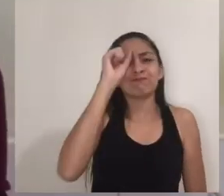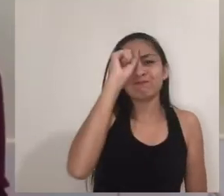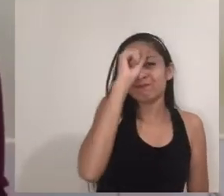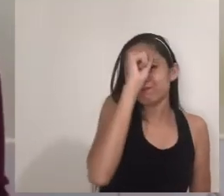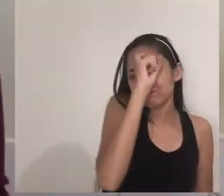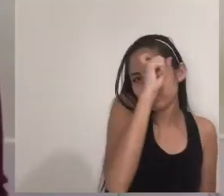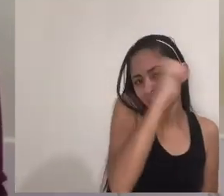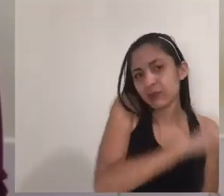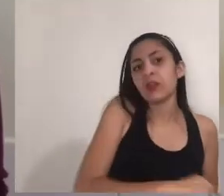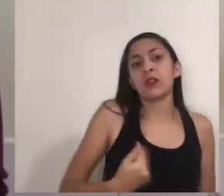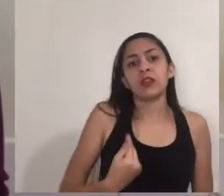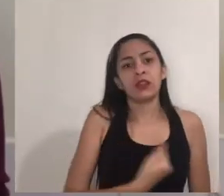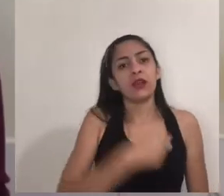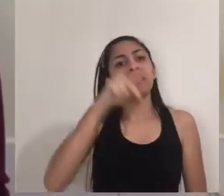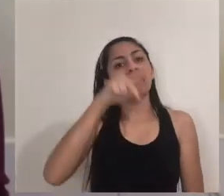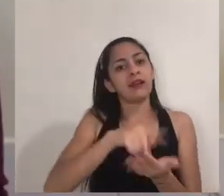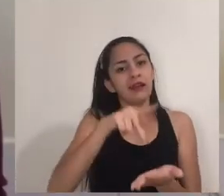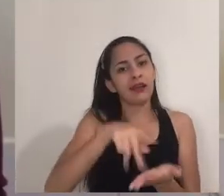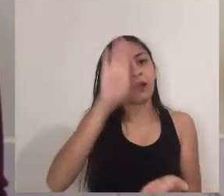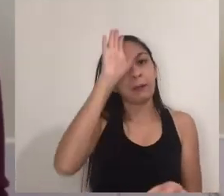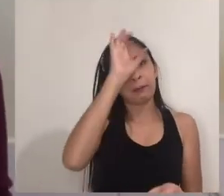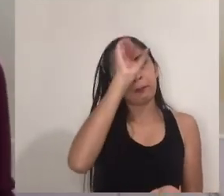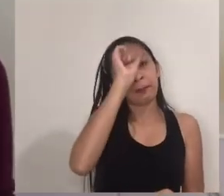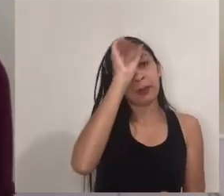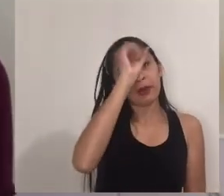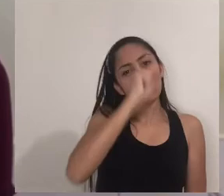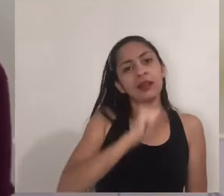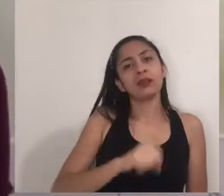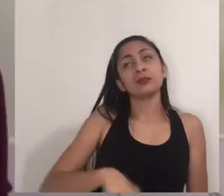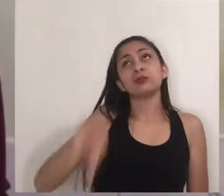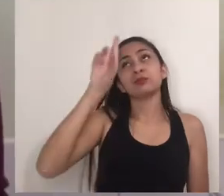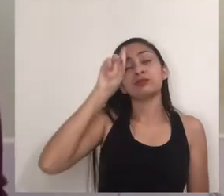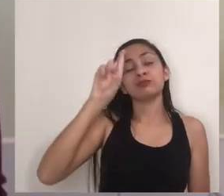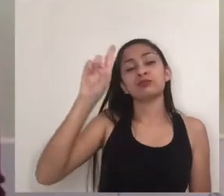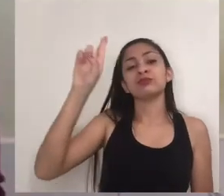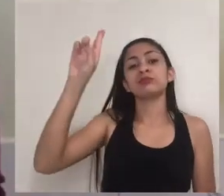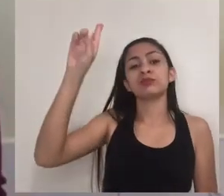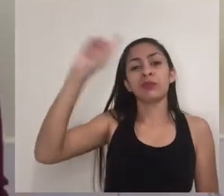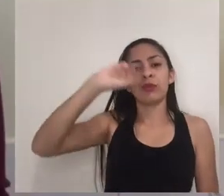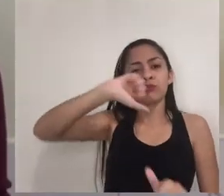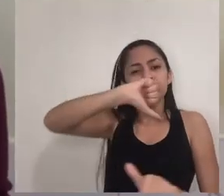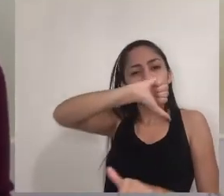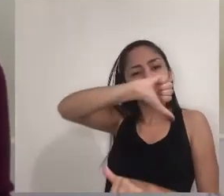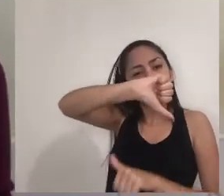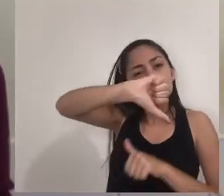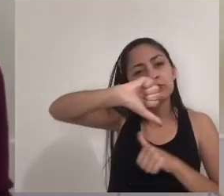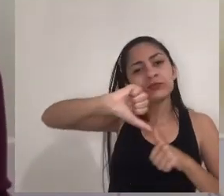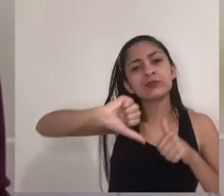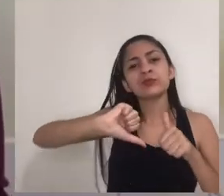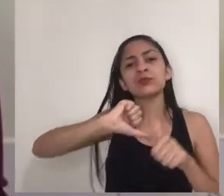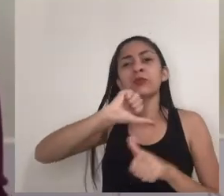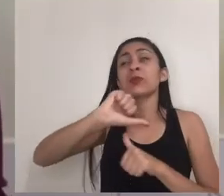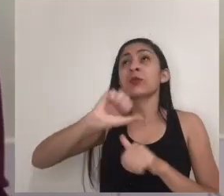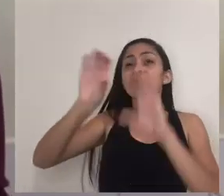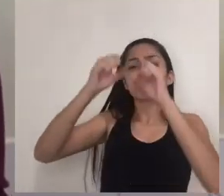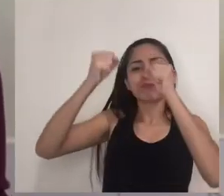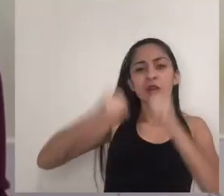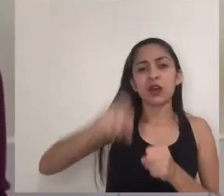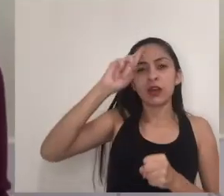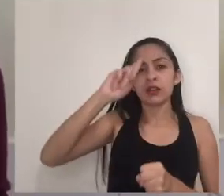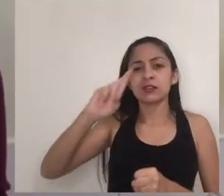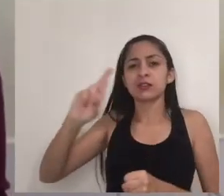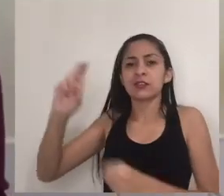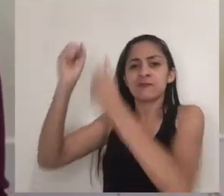nós possamos de fato aprendermos mais do Senhor, para que Deus de fato nos molde e para que o poder dele